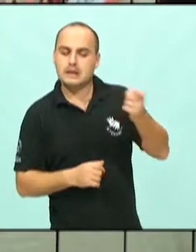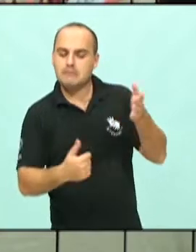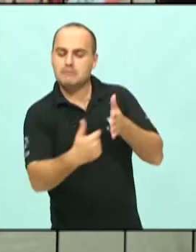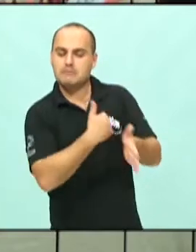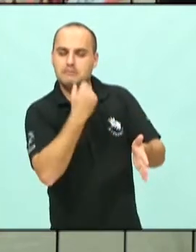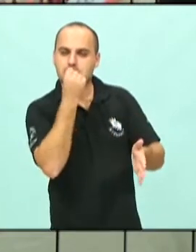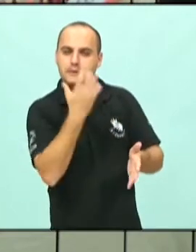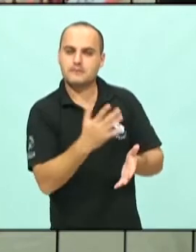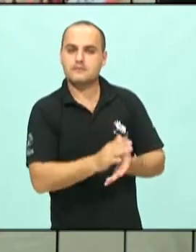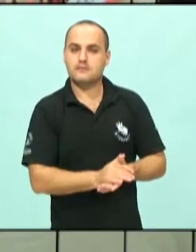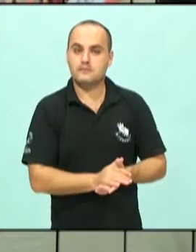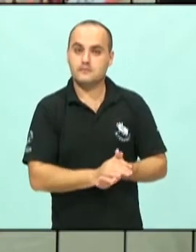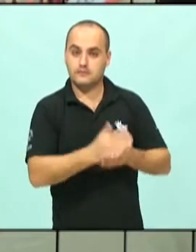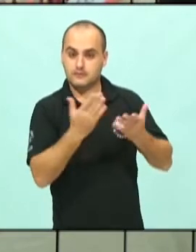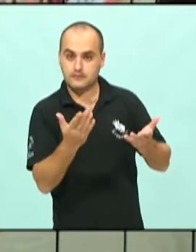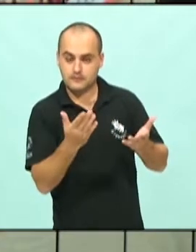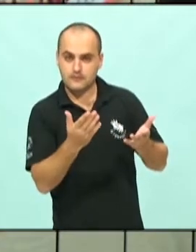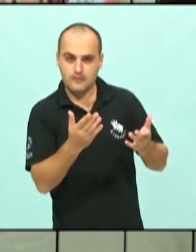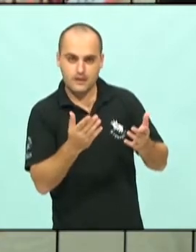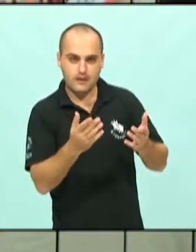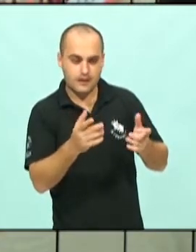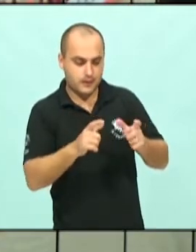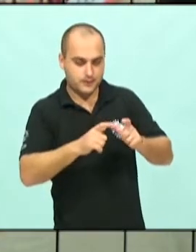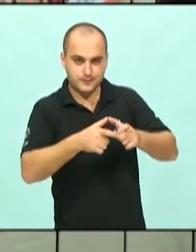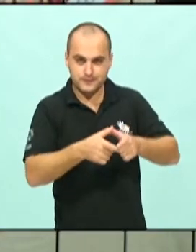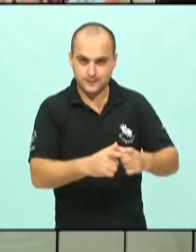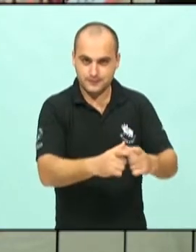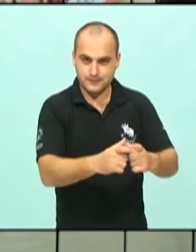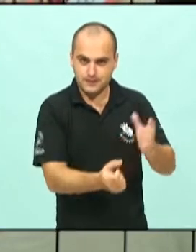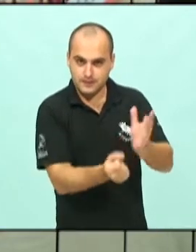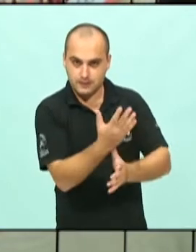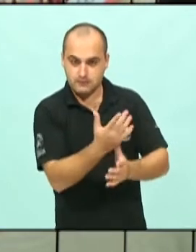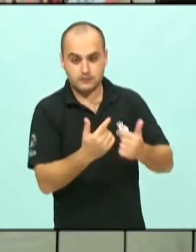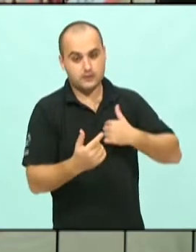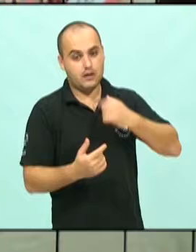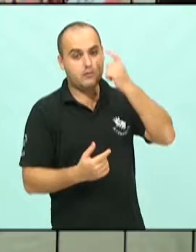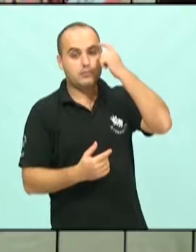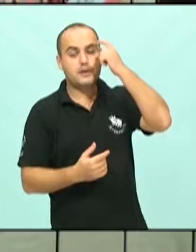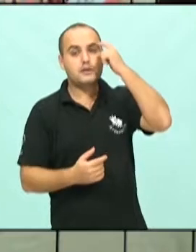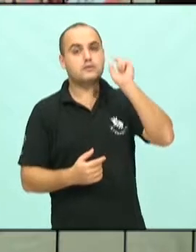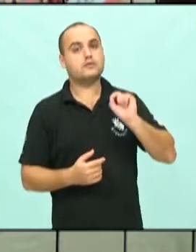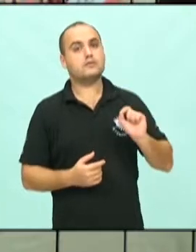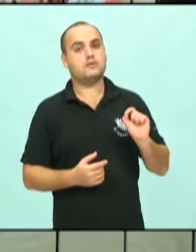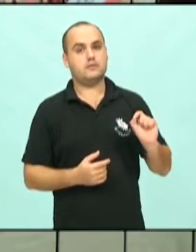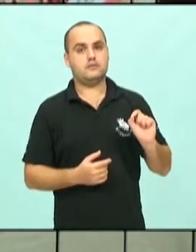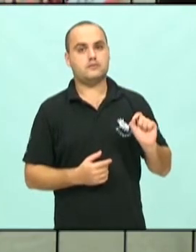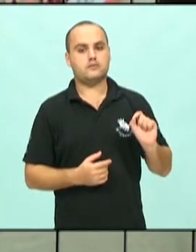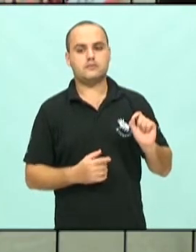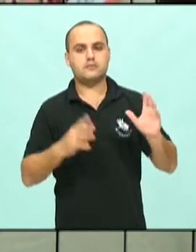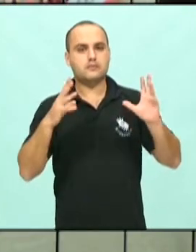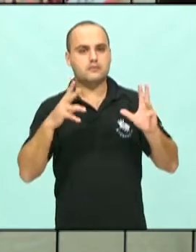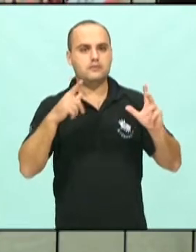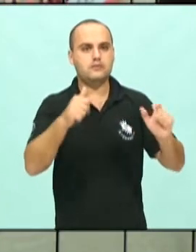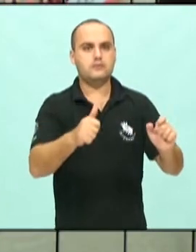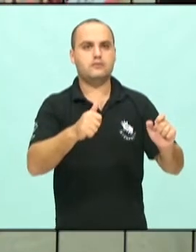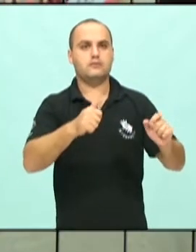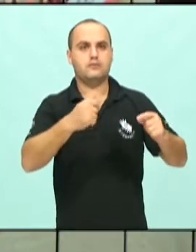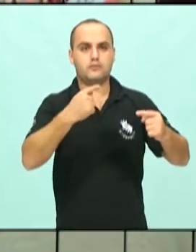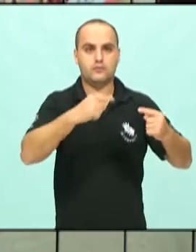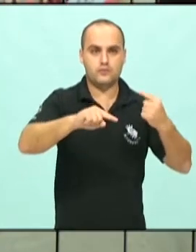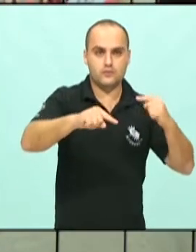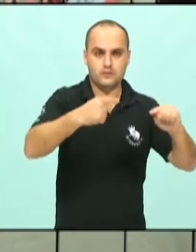verdade, na hora de fazer um disco como esse, a gente tem que... Eu penso assim, que é tudo pela música. Então,